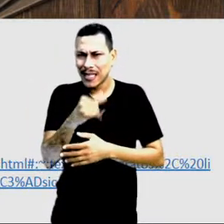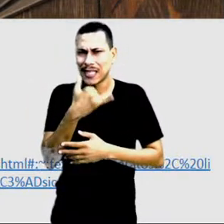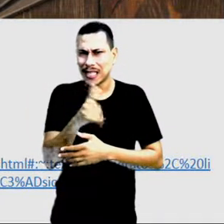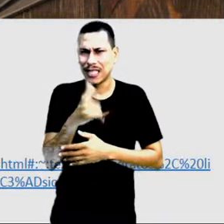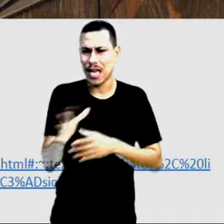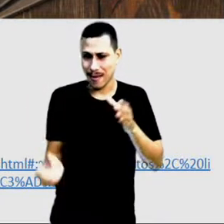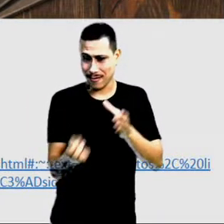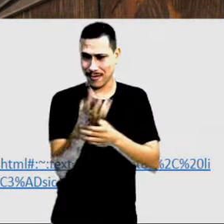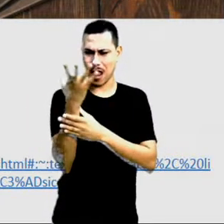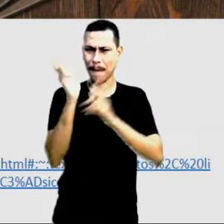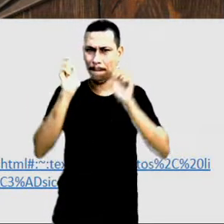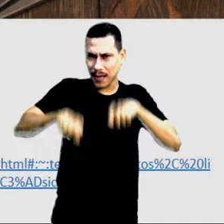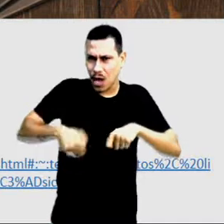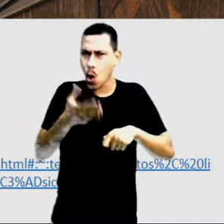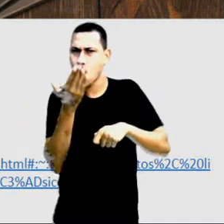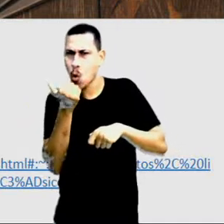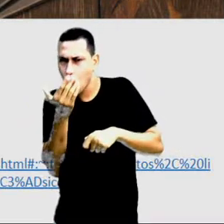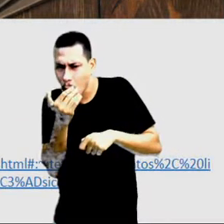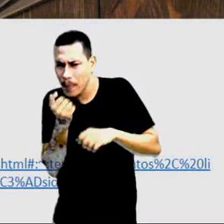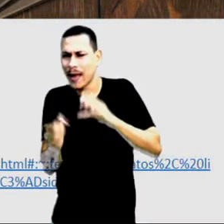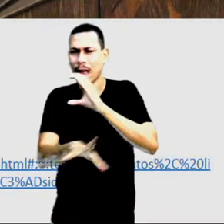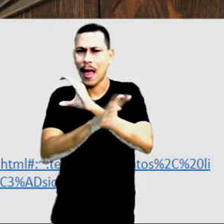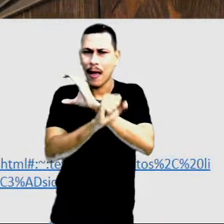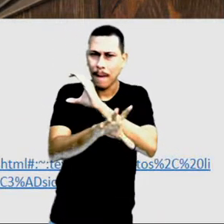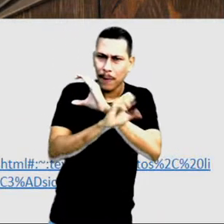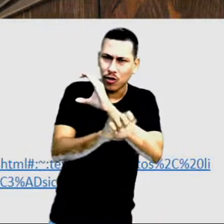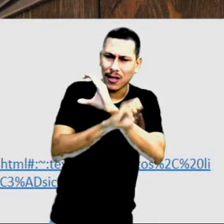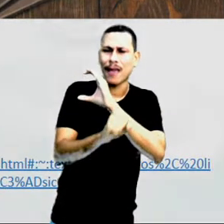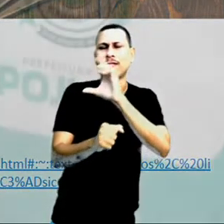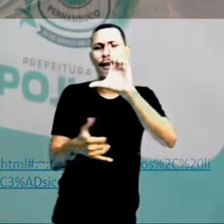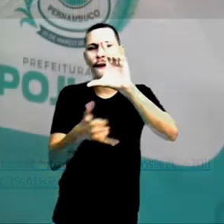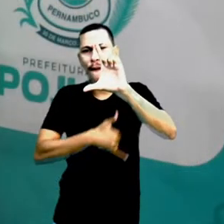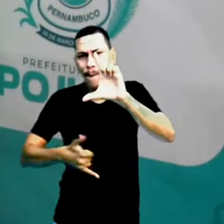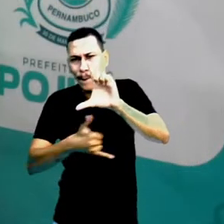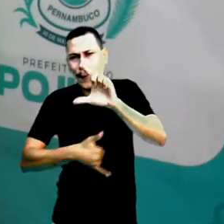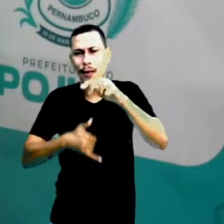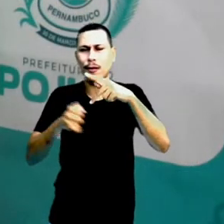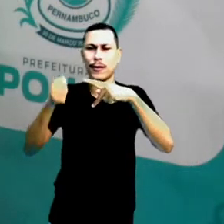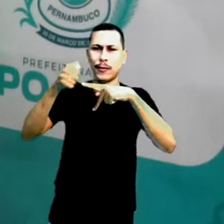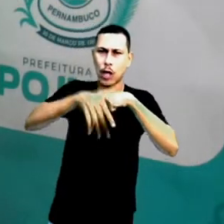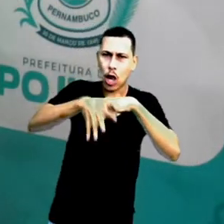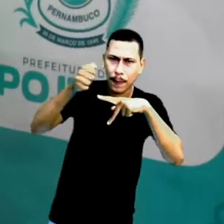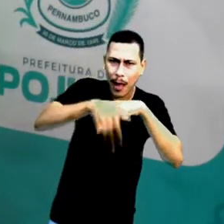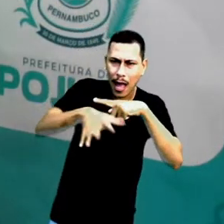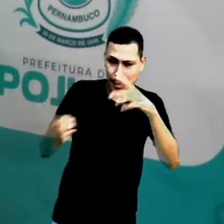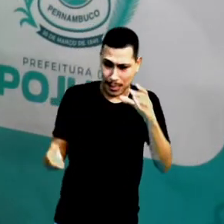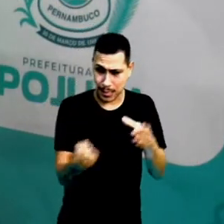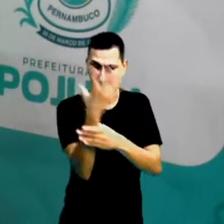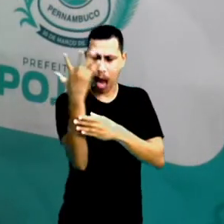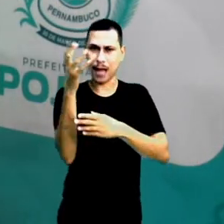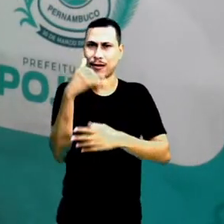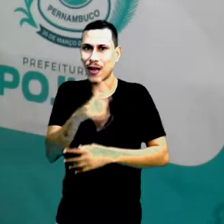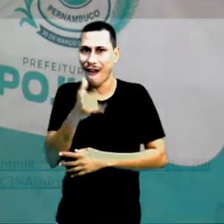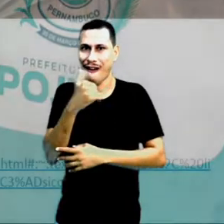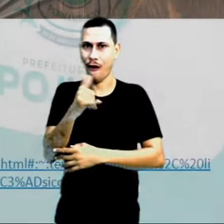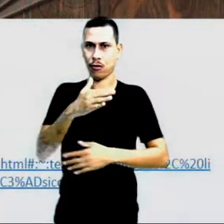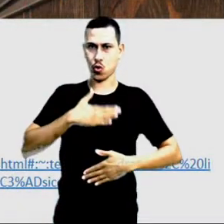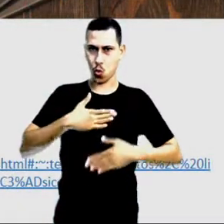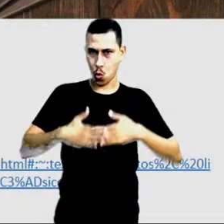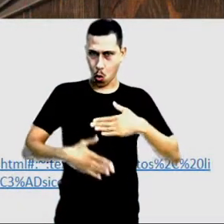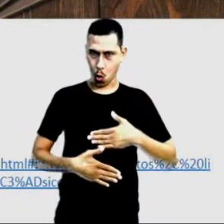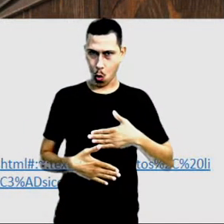consumir tanto carboidratos, lipídios e proteínas. Isso vai trazer energia para o corpo da gente.